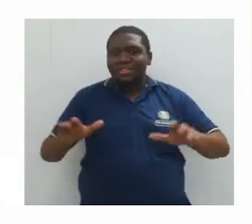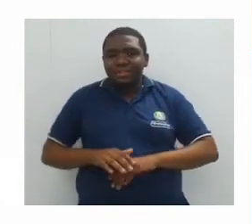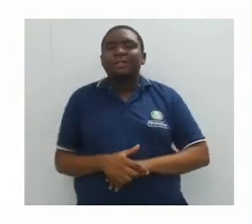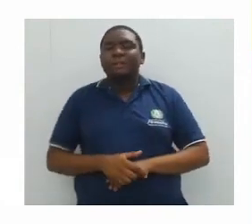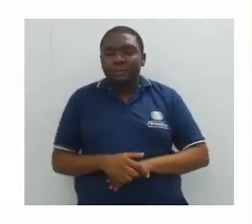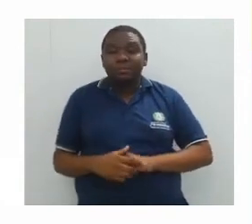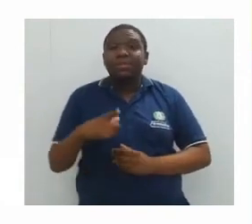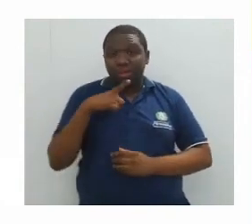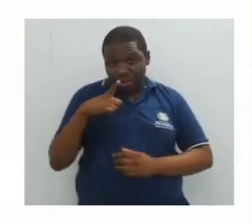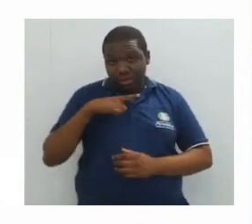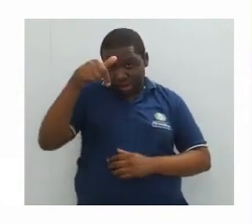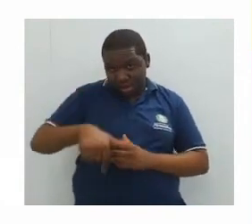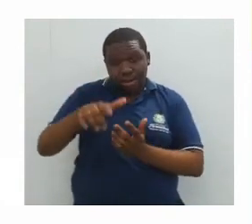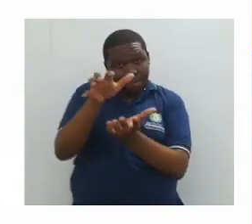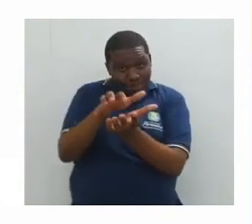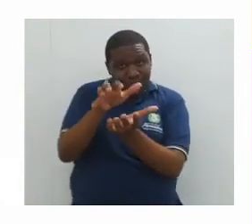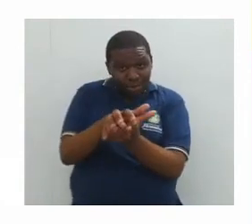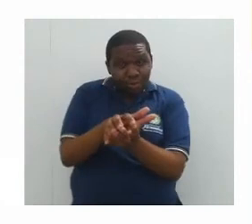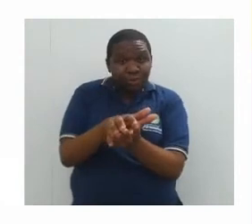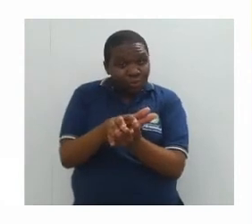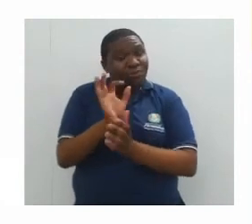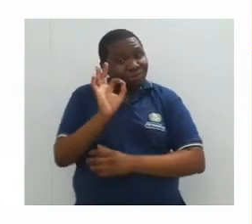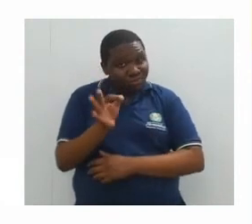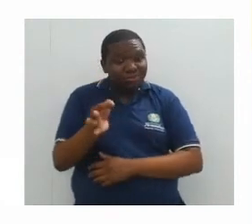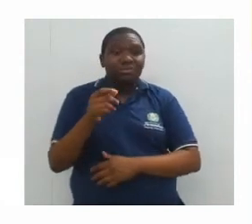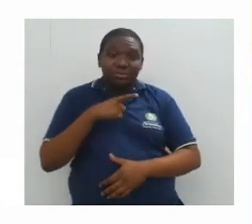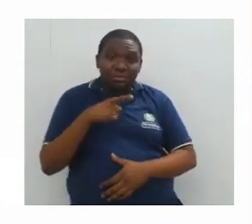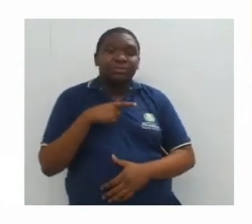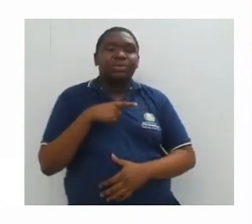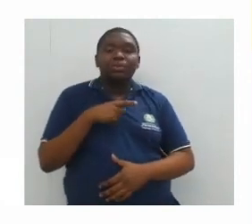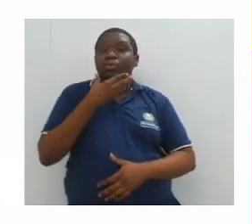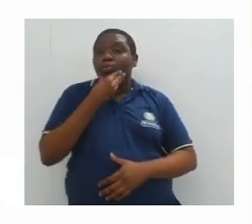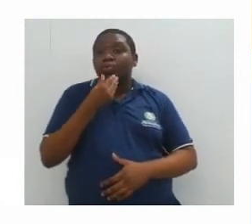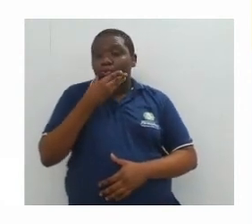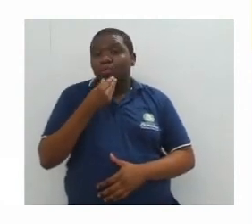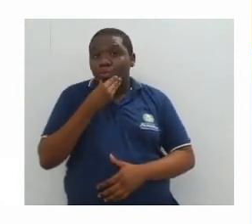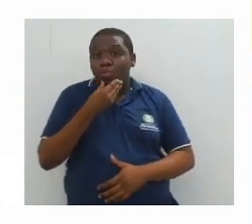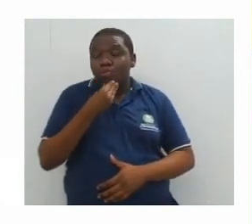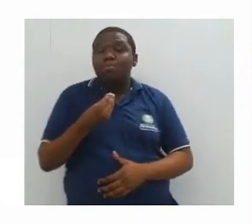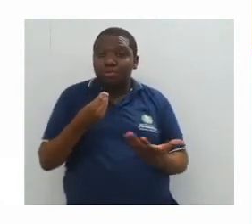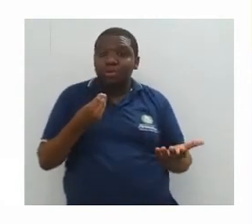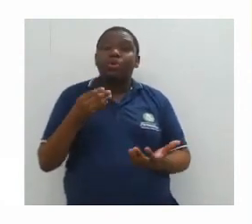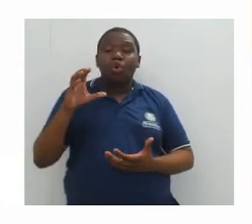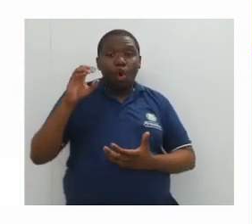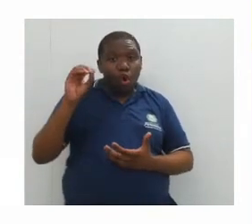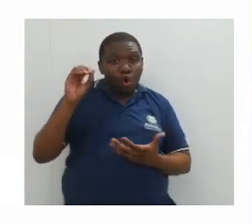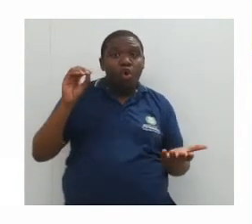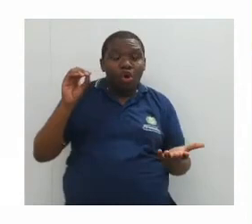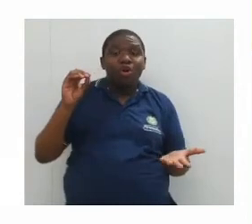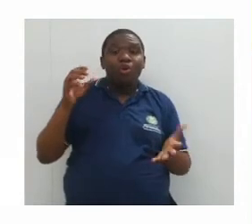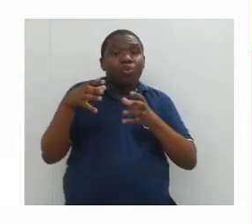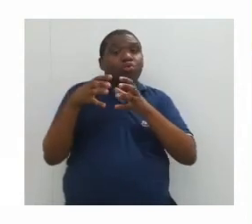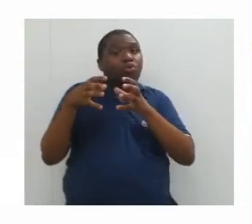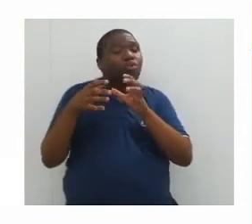tem um exemplo aqui em Pernambuco, é justamente o quê? Um dos grandes coco, né? Grande